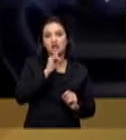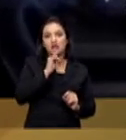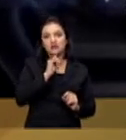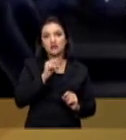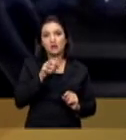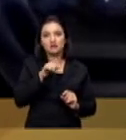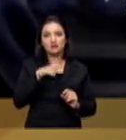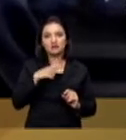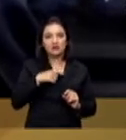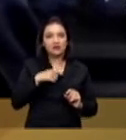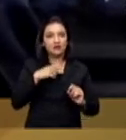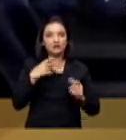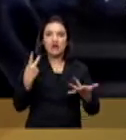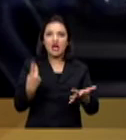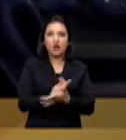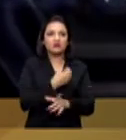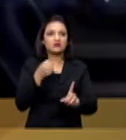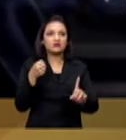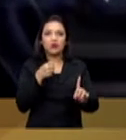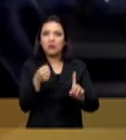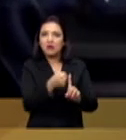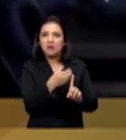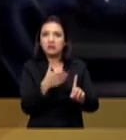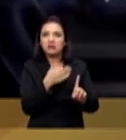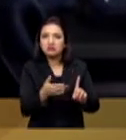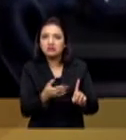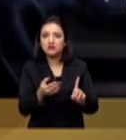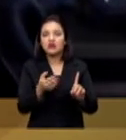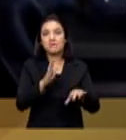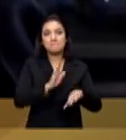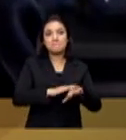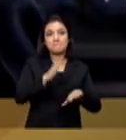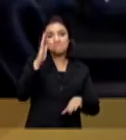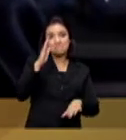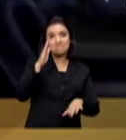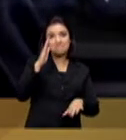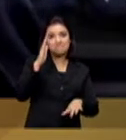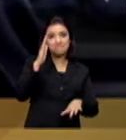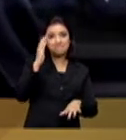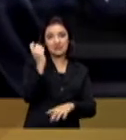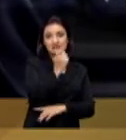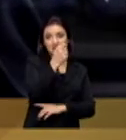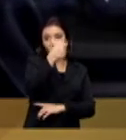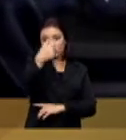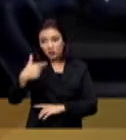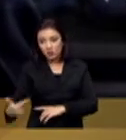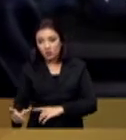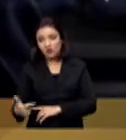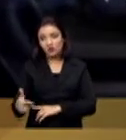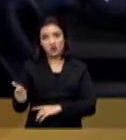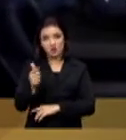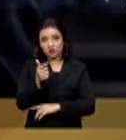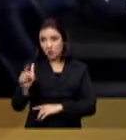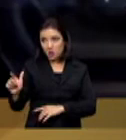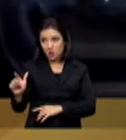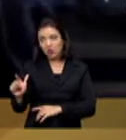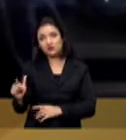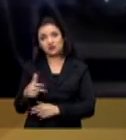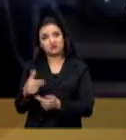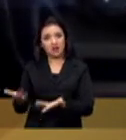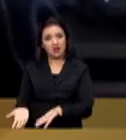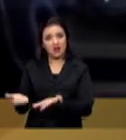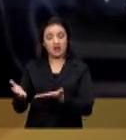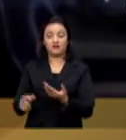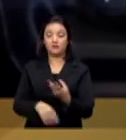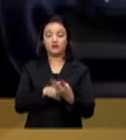de perigo, um delito consumado é mais grave do que um meramente tentado. Em terceiro lugar, deve levar em conta